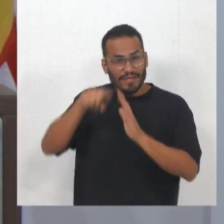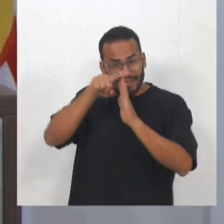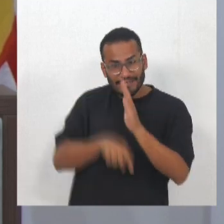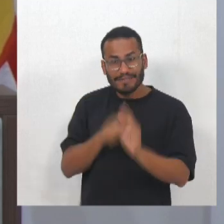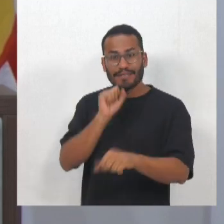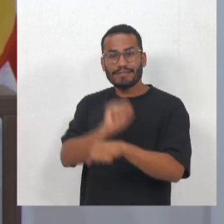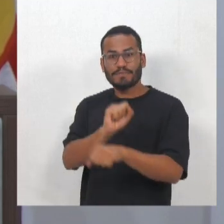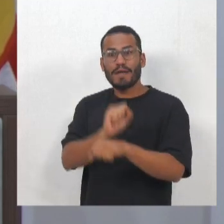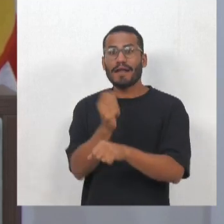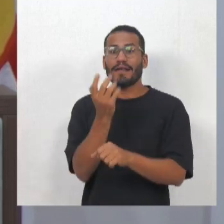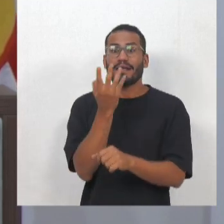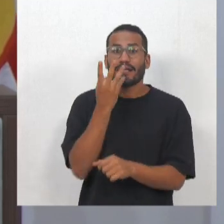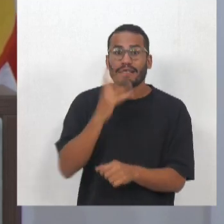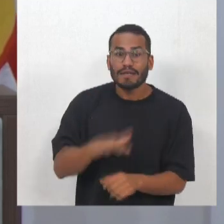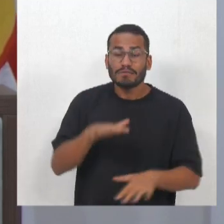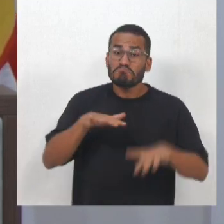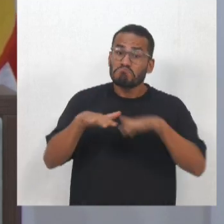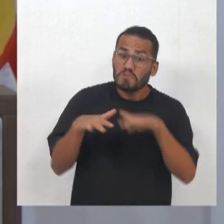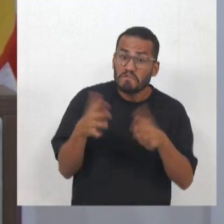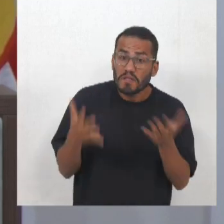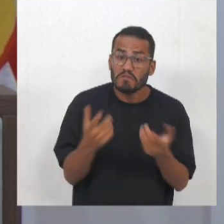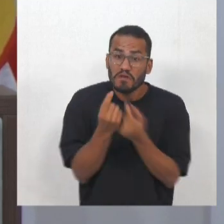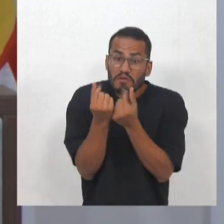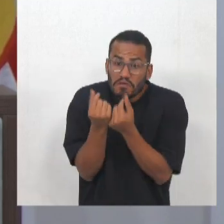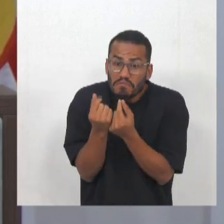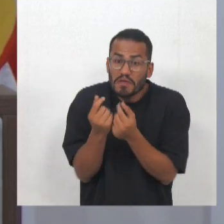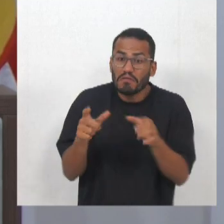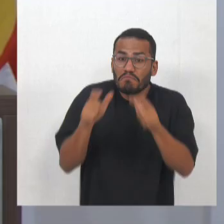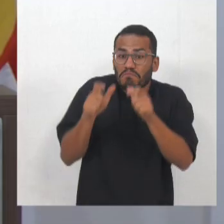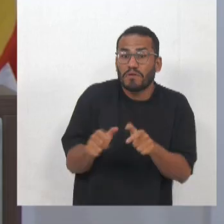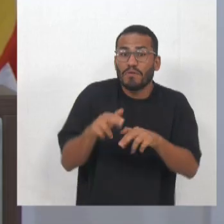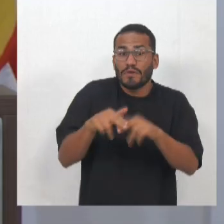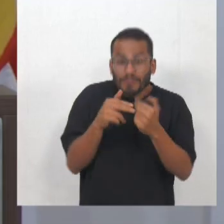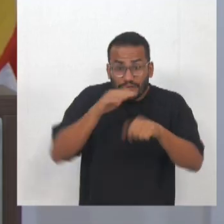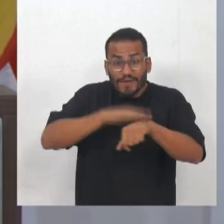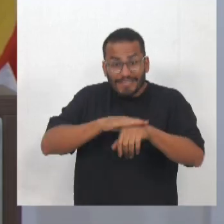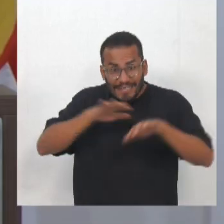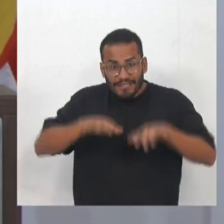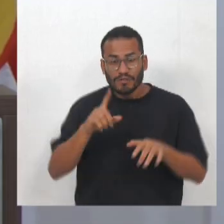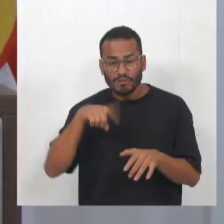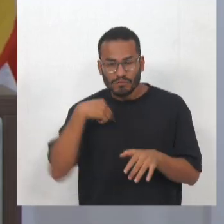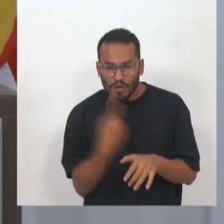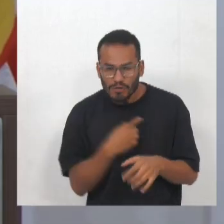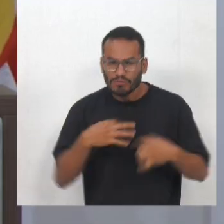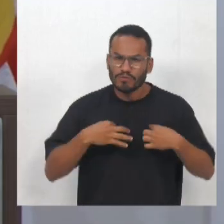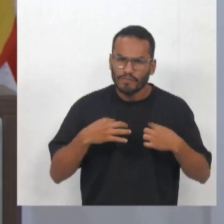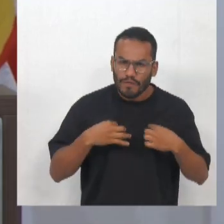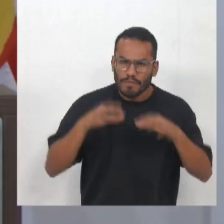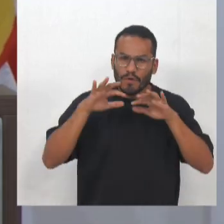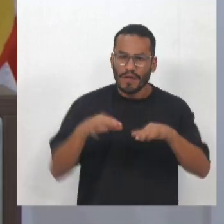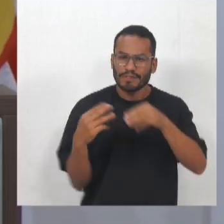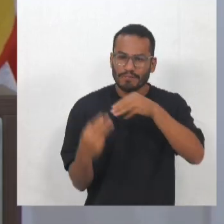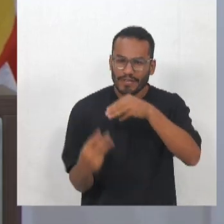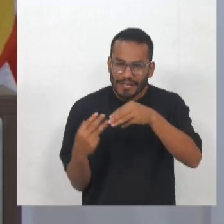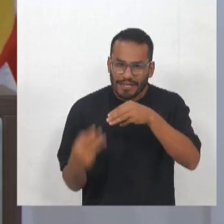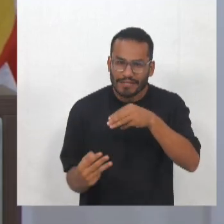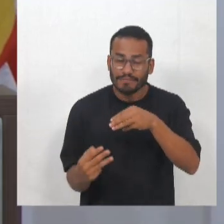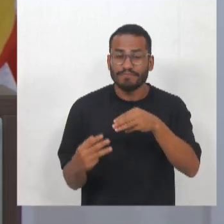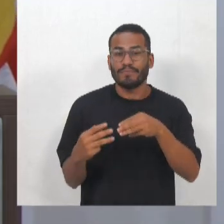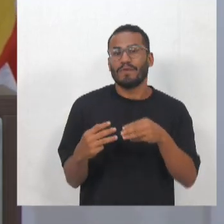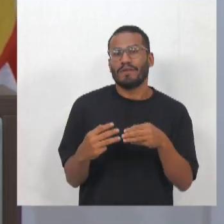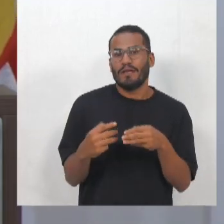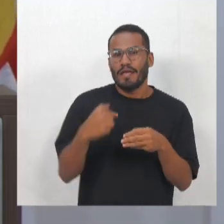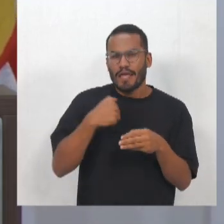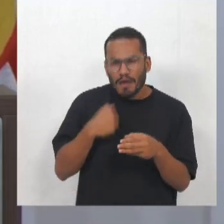espera das crianças, que movimentou a economia local. Então, que se faça isso também com os nossos uniformes, com essa modalidade. Inclusive, aqui também,